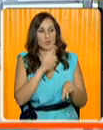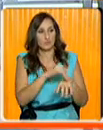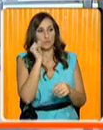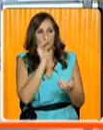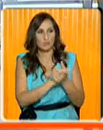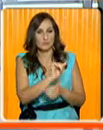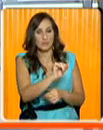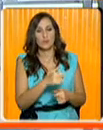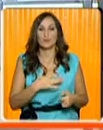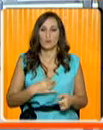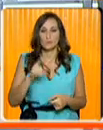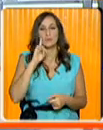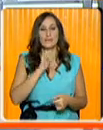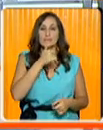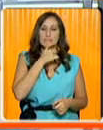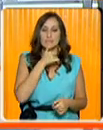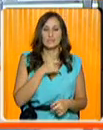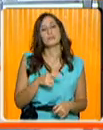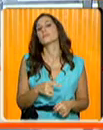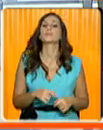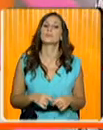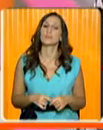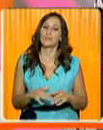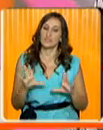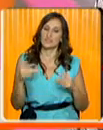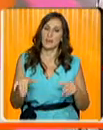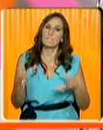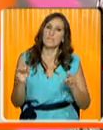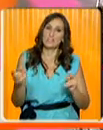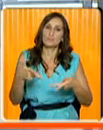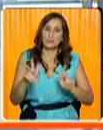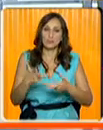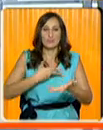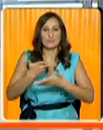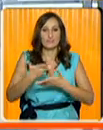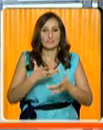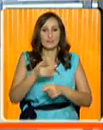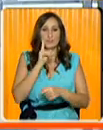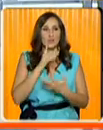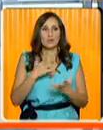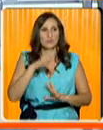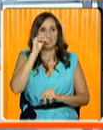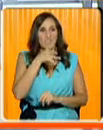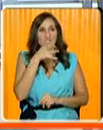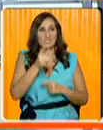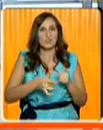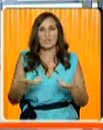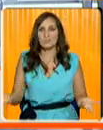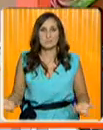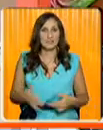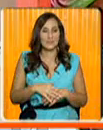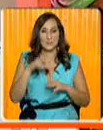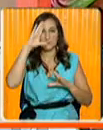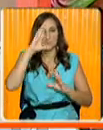gosto de uma mulher que decida. E saem daqui com outras ferramentas, não saem? Epá, não sei o que é que te diga também agora.